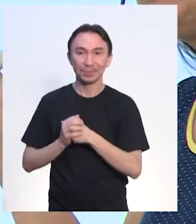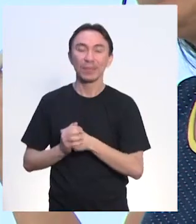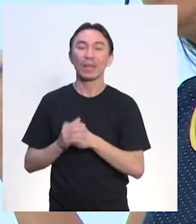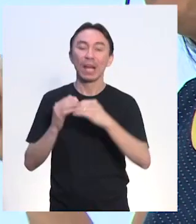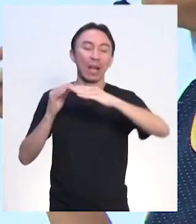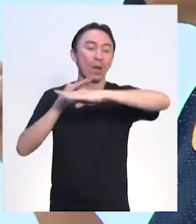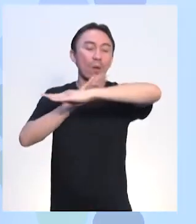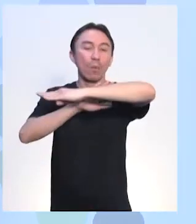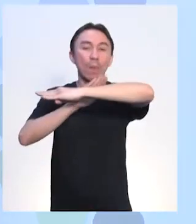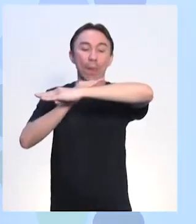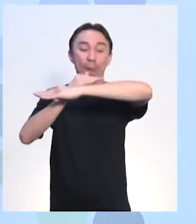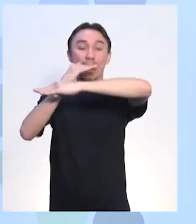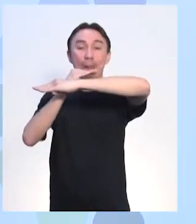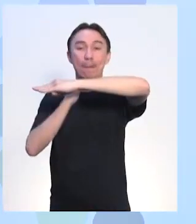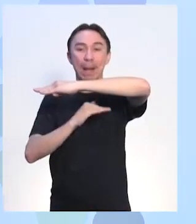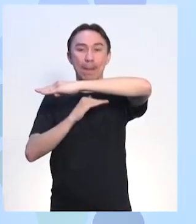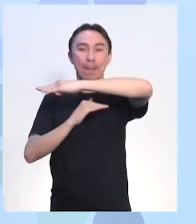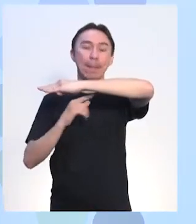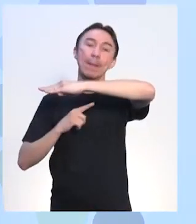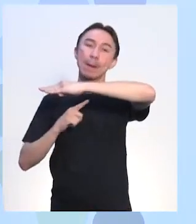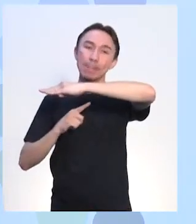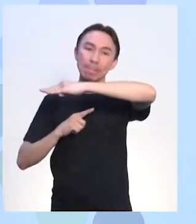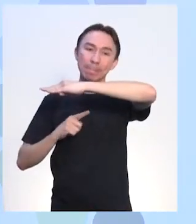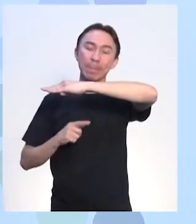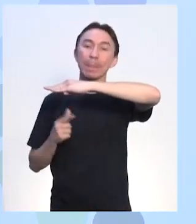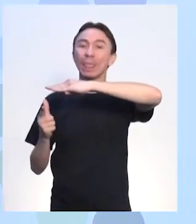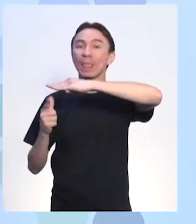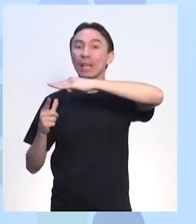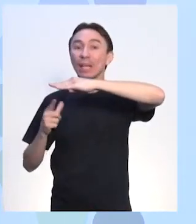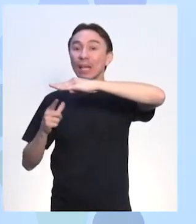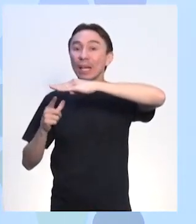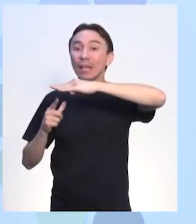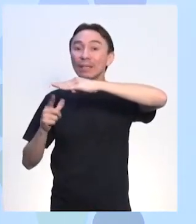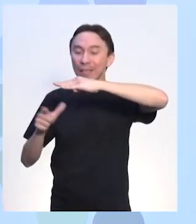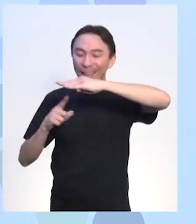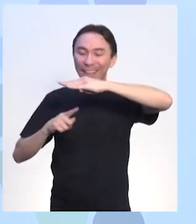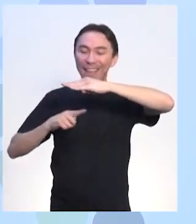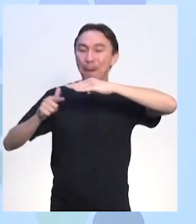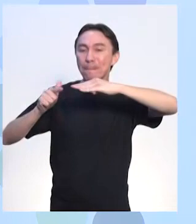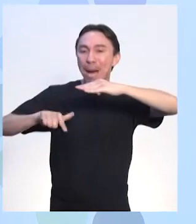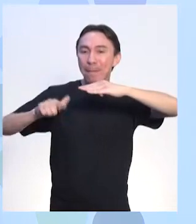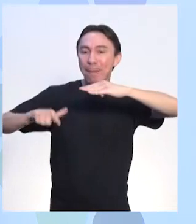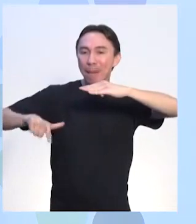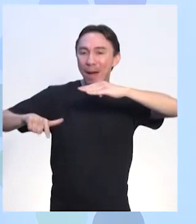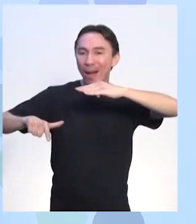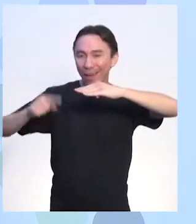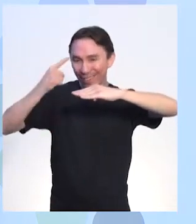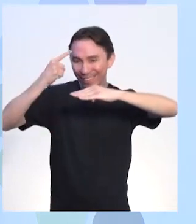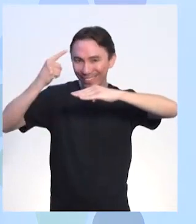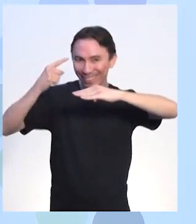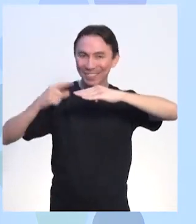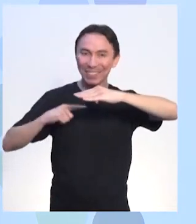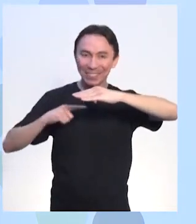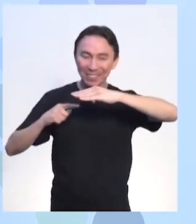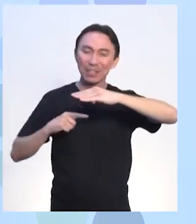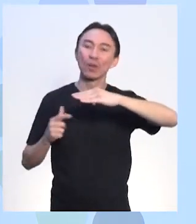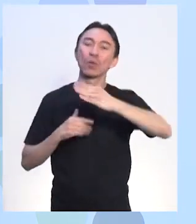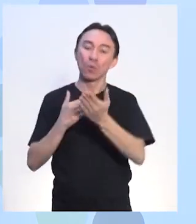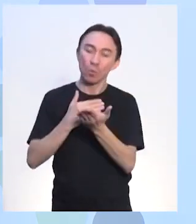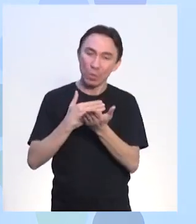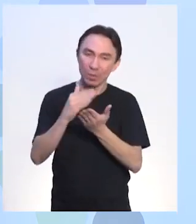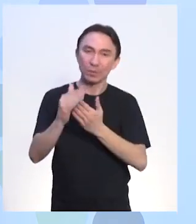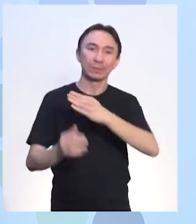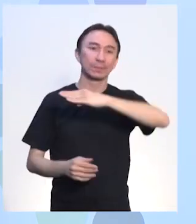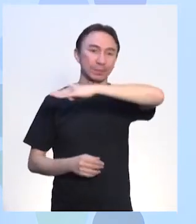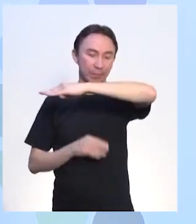no denominador, vou pegar a quantidade que repete. Vou começar a multiplicação no próprio